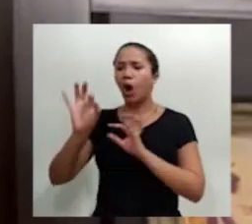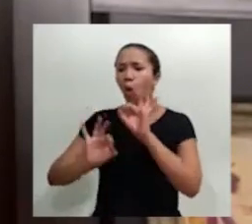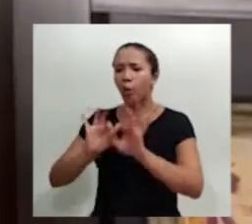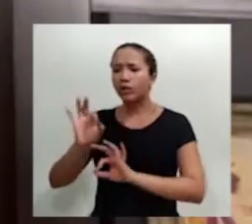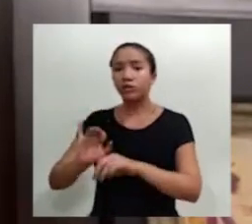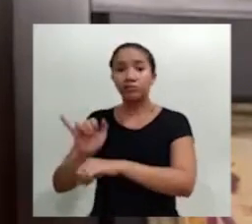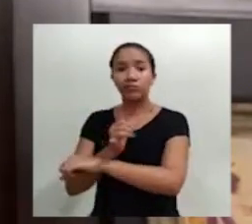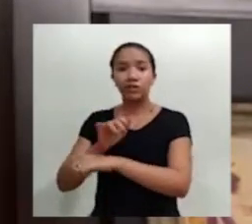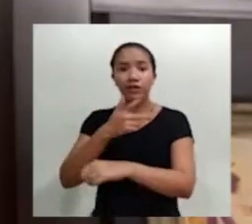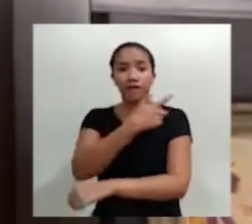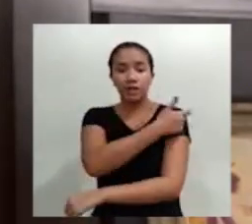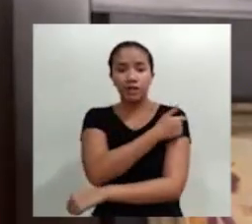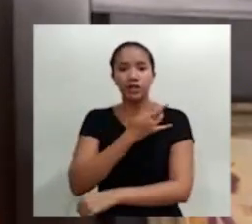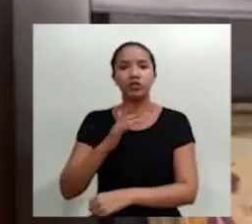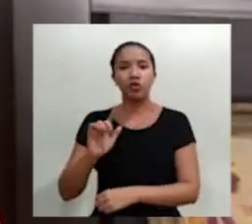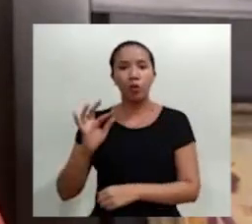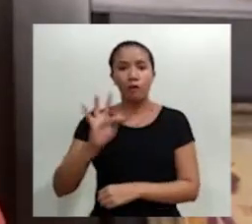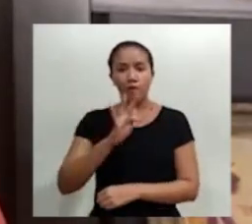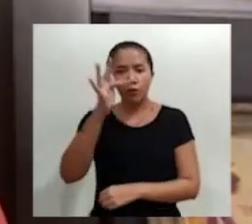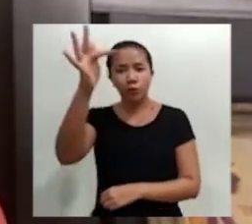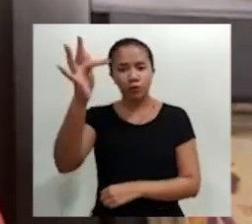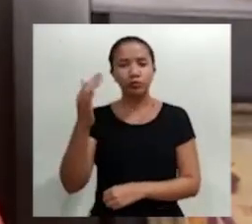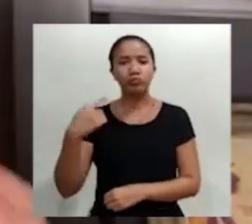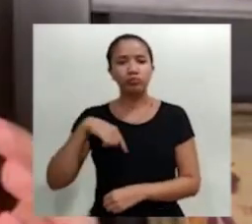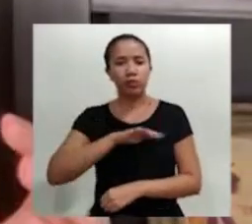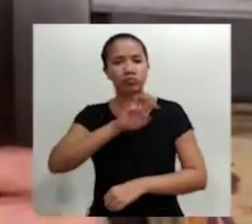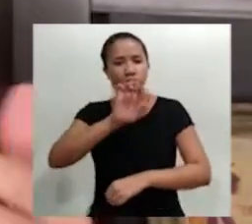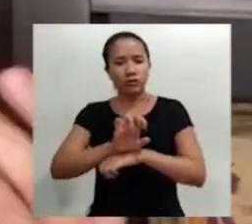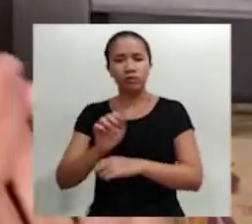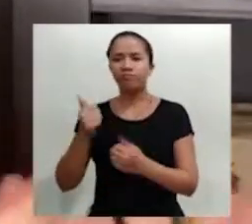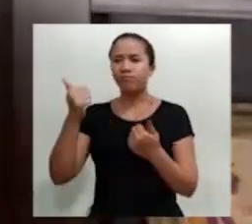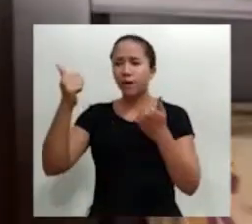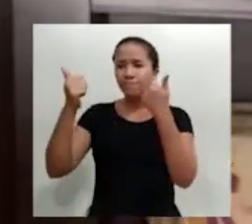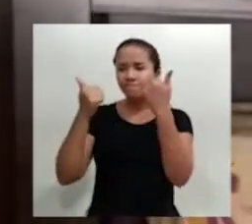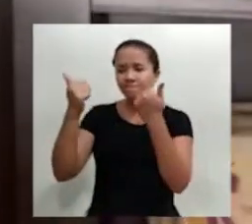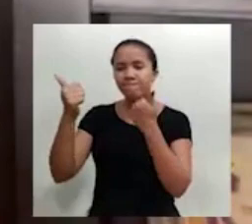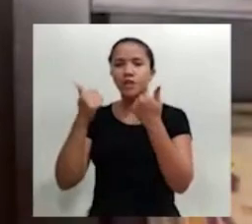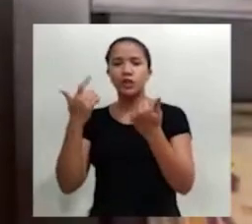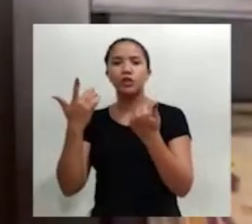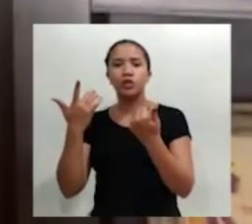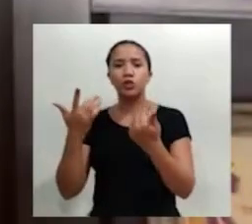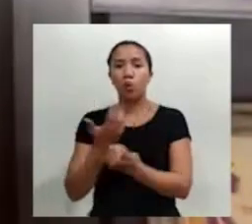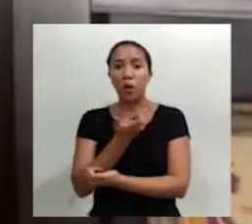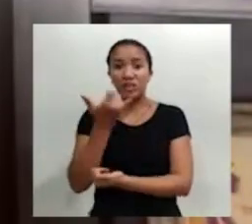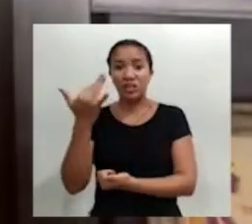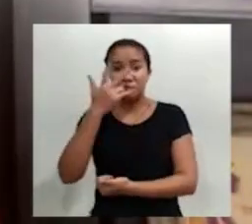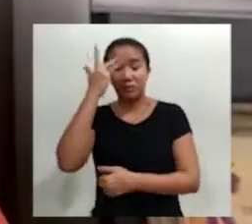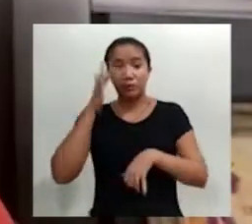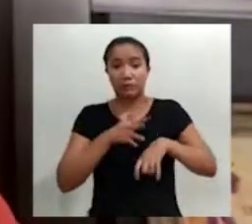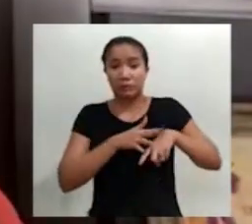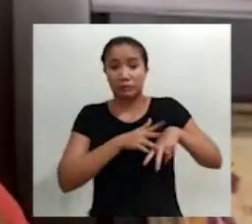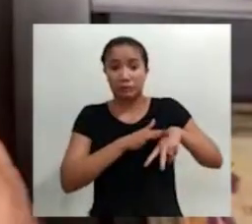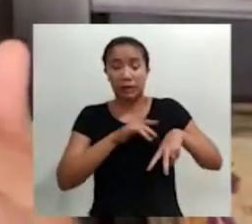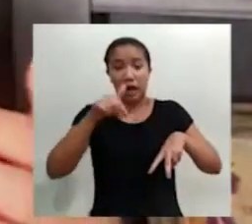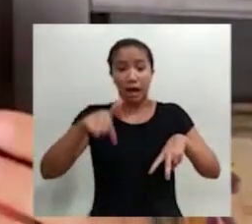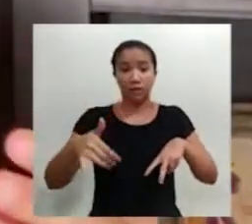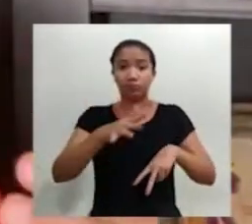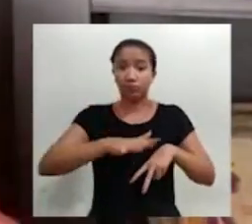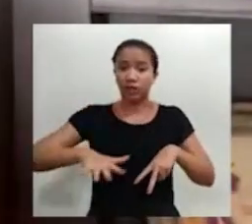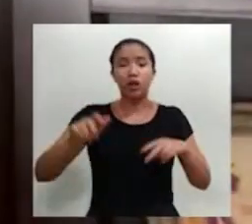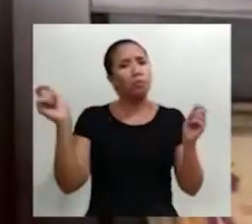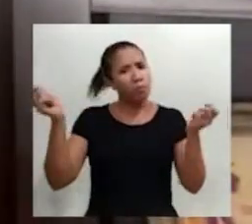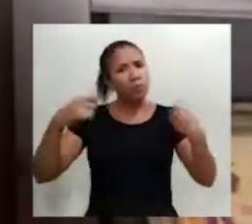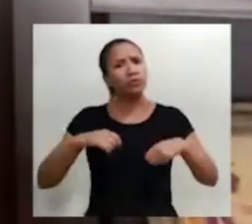vacinação para os próximos dias no nosso estado, analisando o nível de contágio de cada região para que possamos criar uma